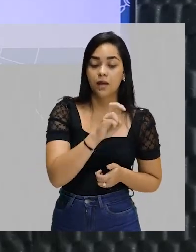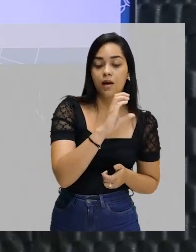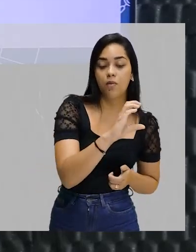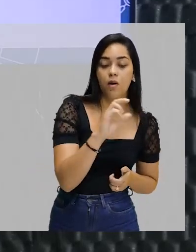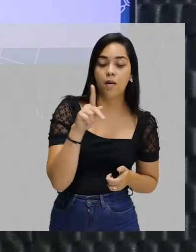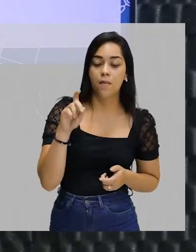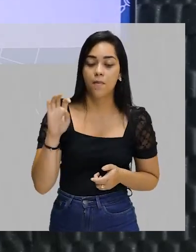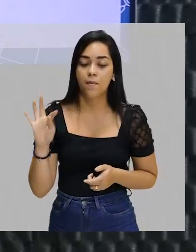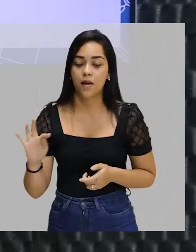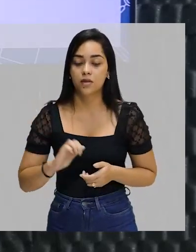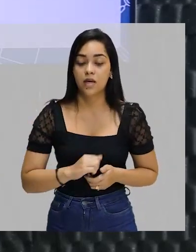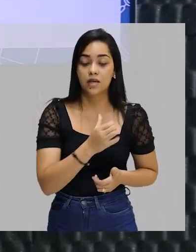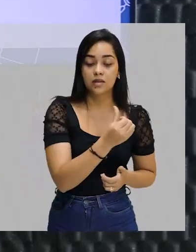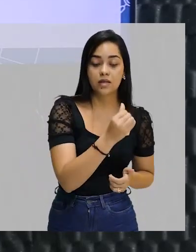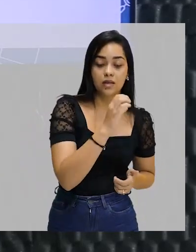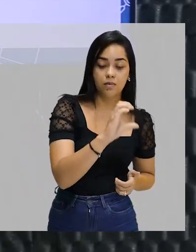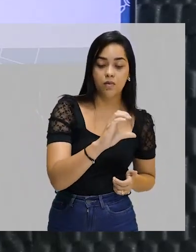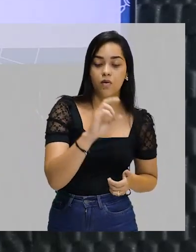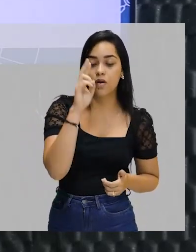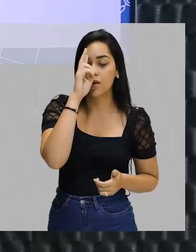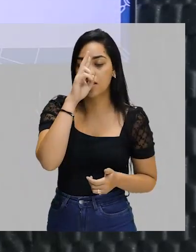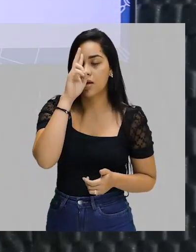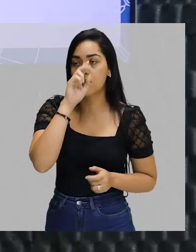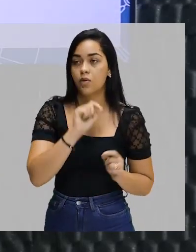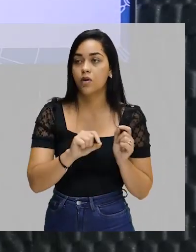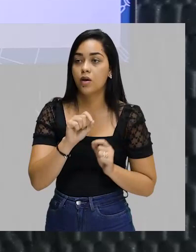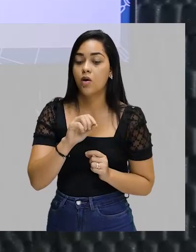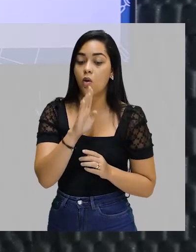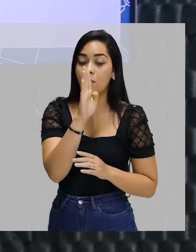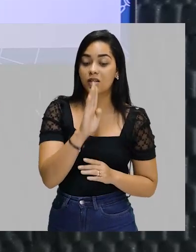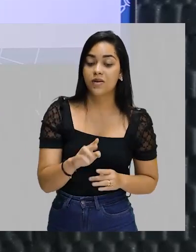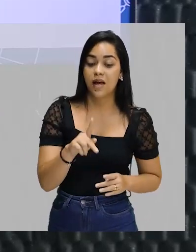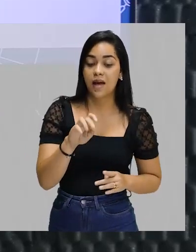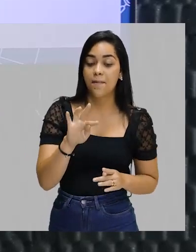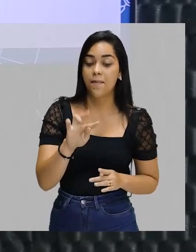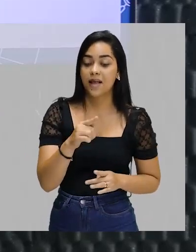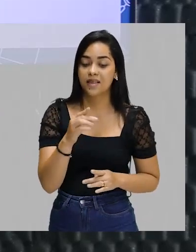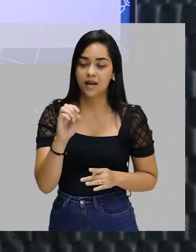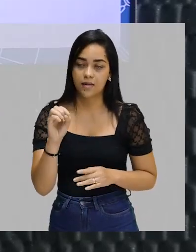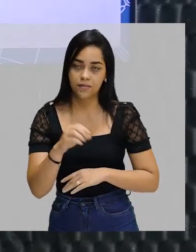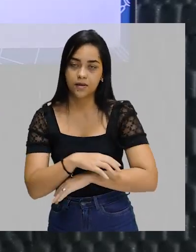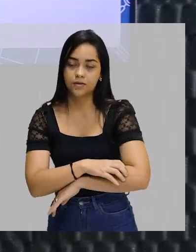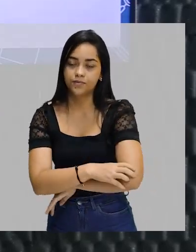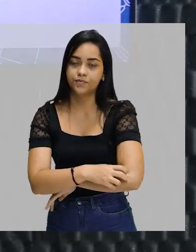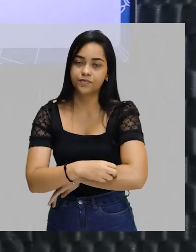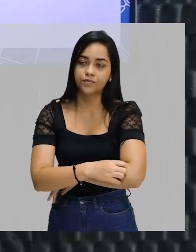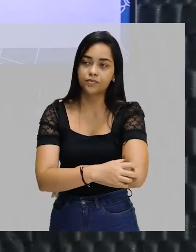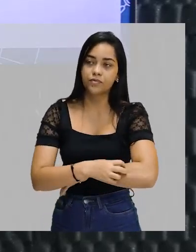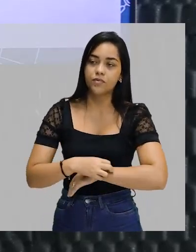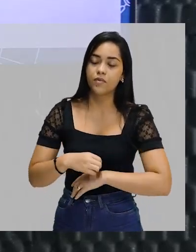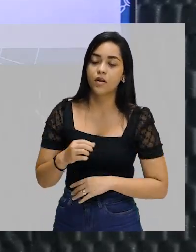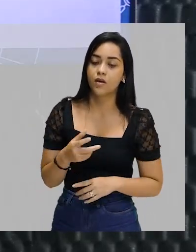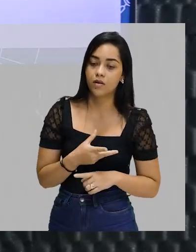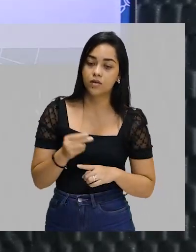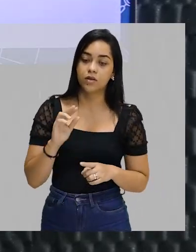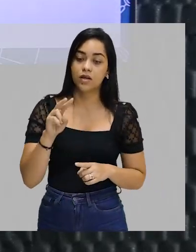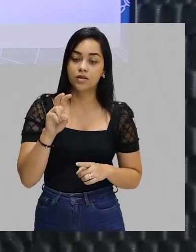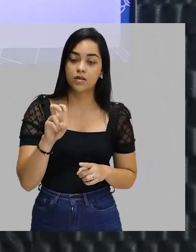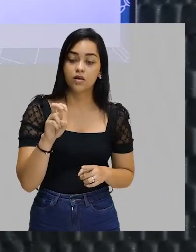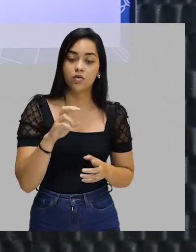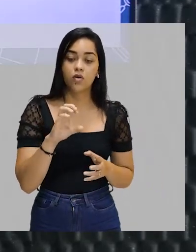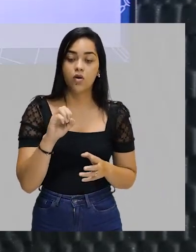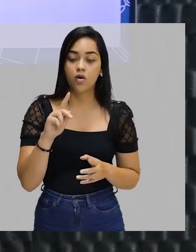5 carbonos, pente. Lembra, o Brasil ele é pentacampeão mundial. Ganhou 5 Copas do